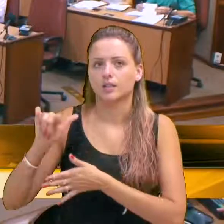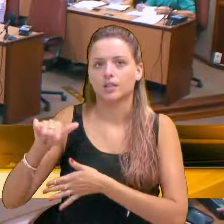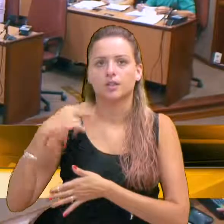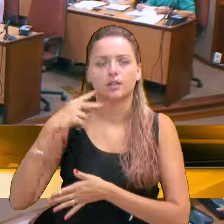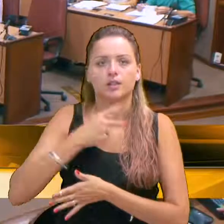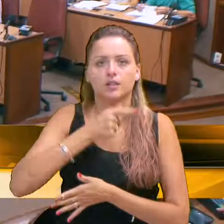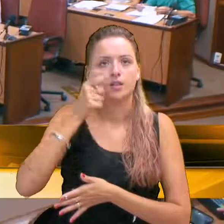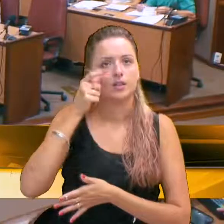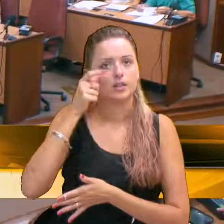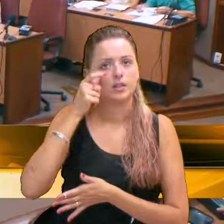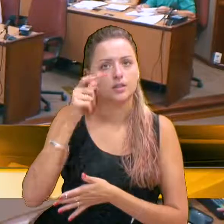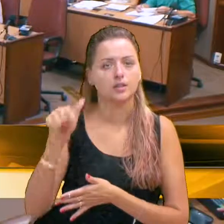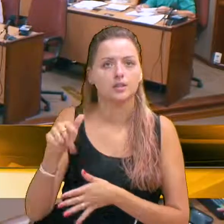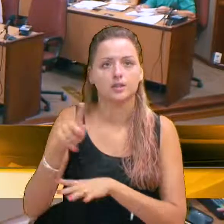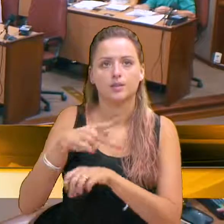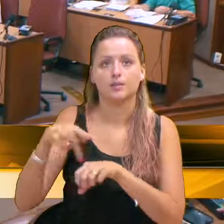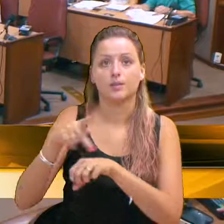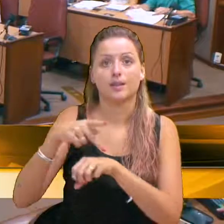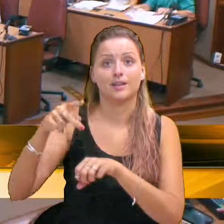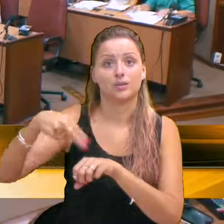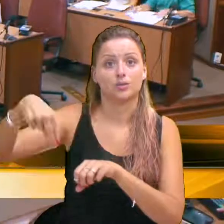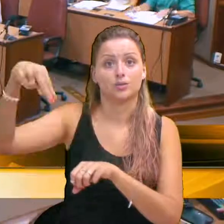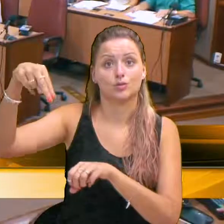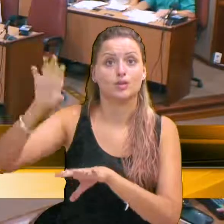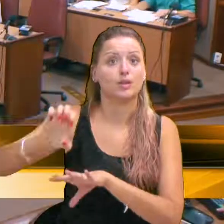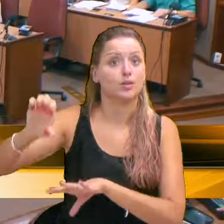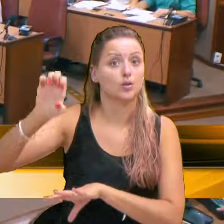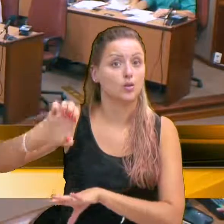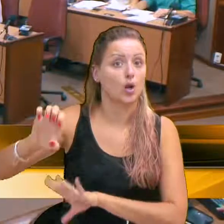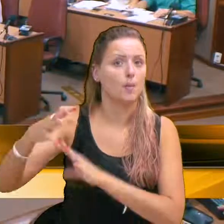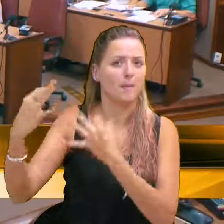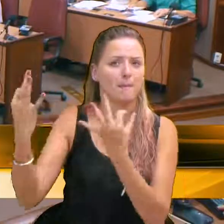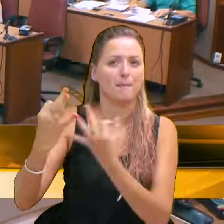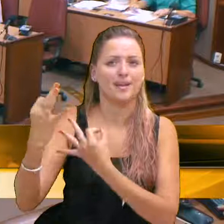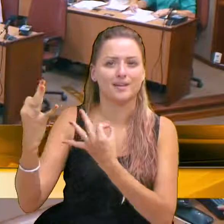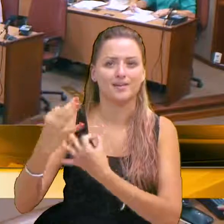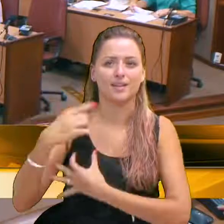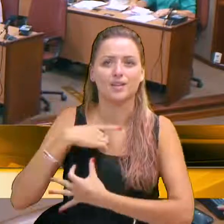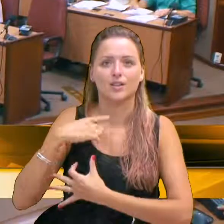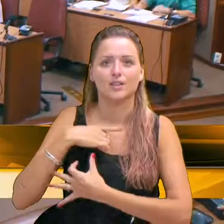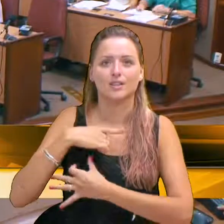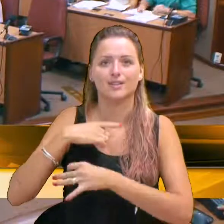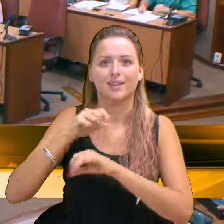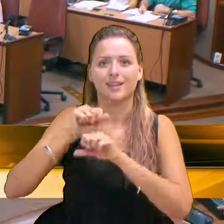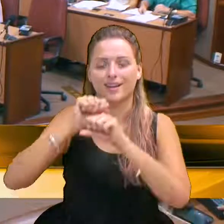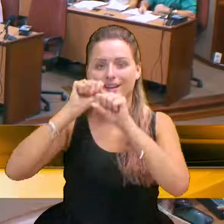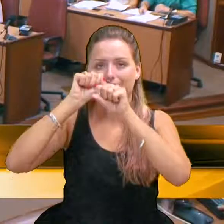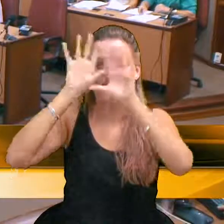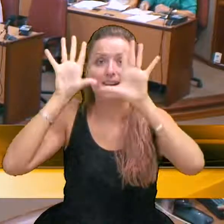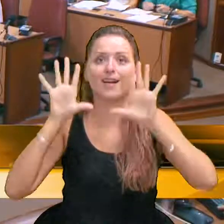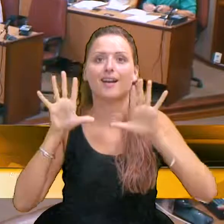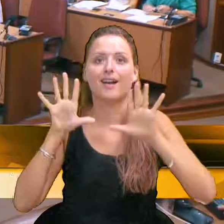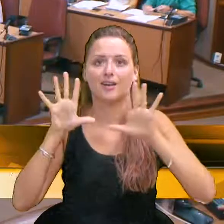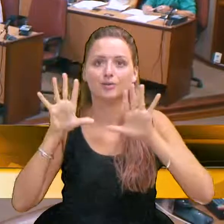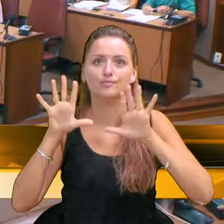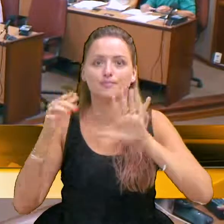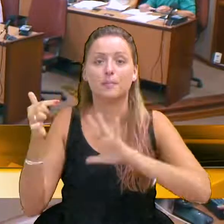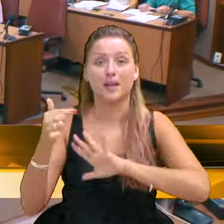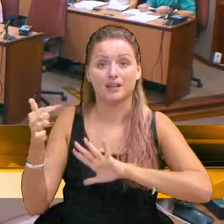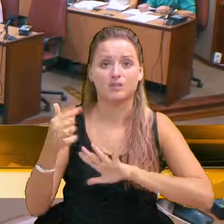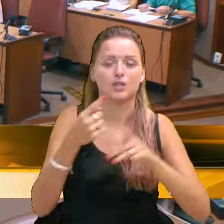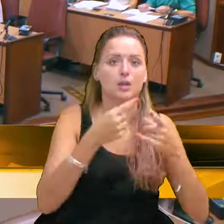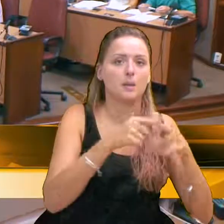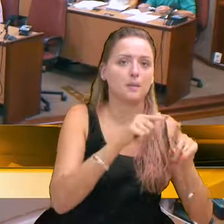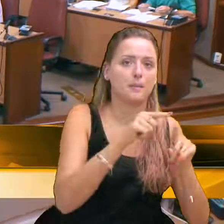vereador Périco. Países nórdicos, perfeito. Eles têm uma claridade menor. Agora, nós somos um país tropical. Quando